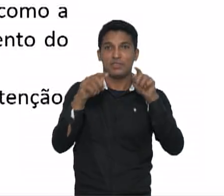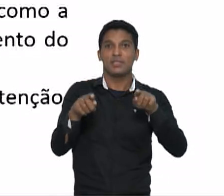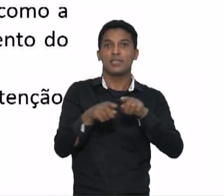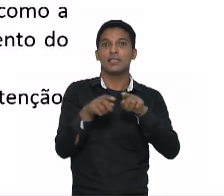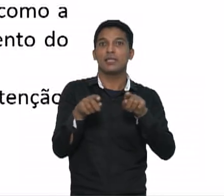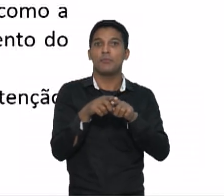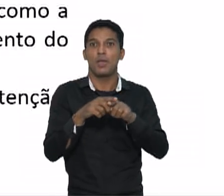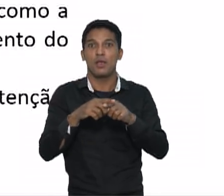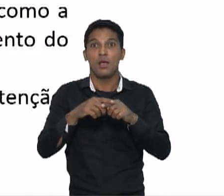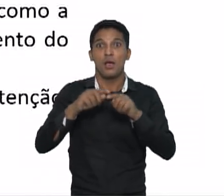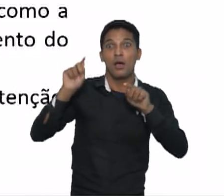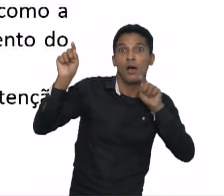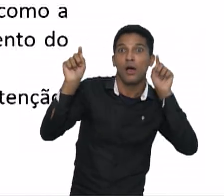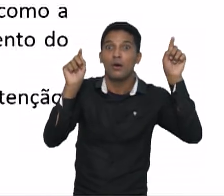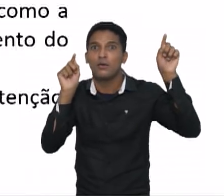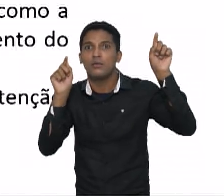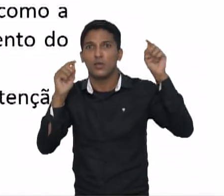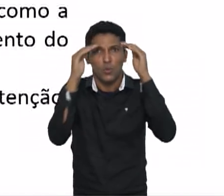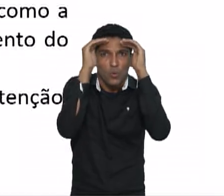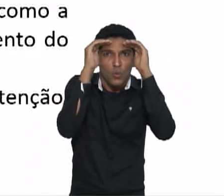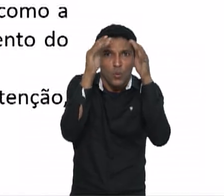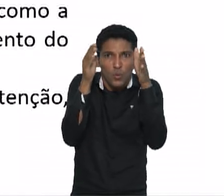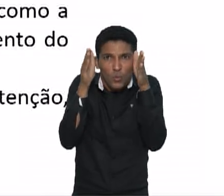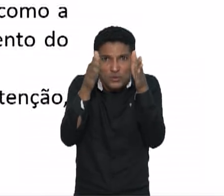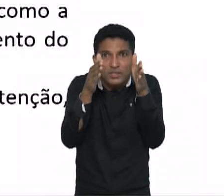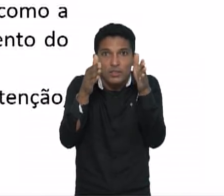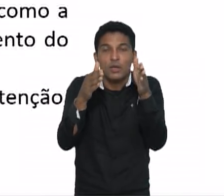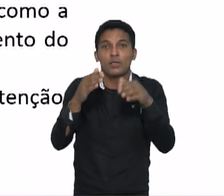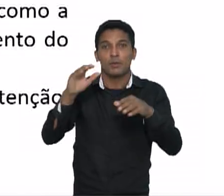na concentração e na autoconfiança.